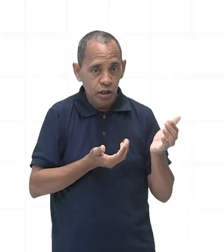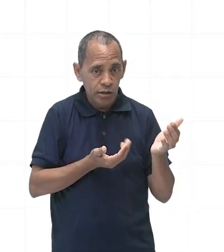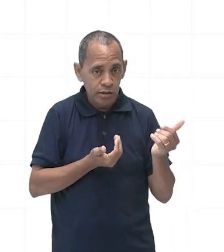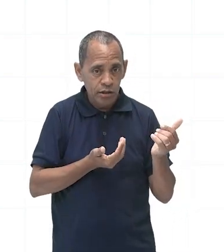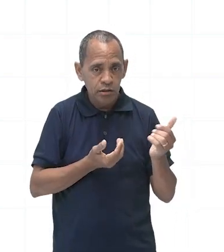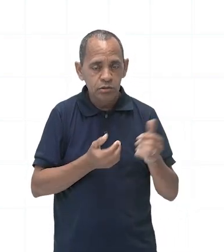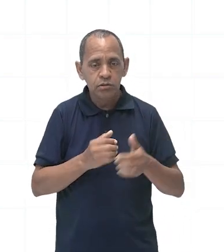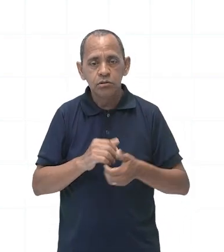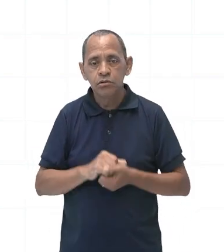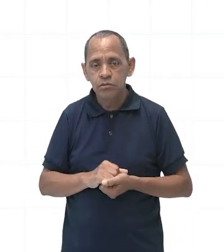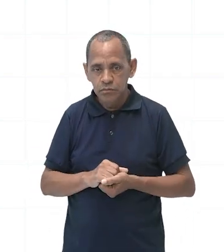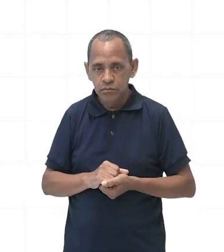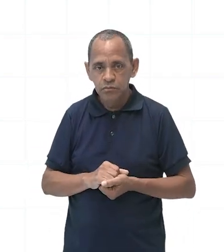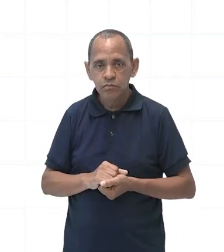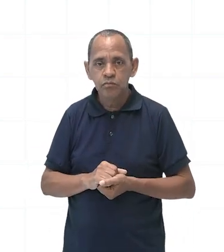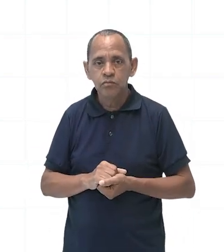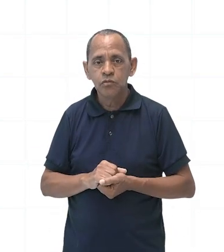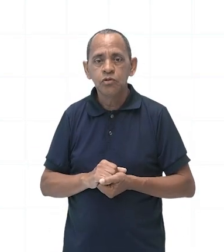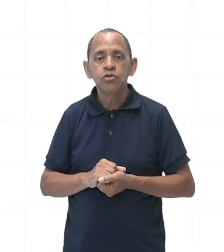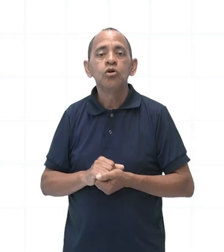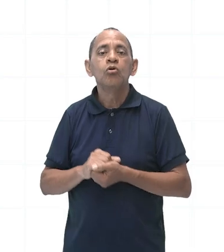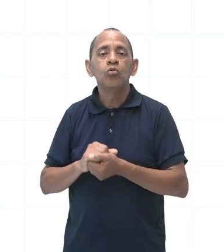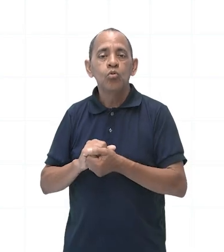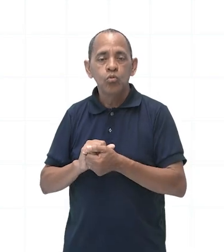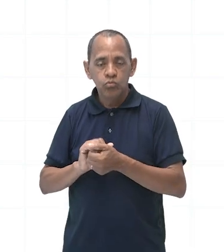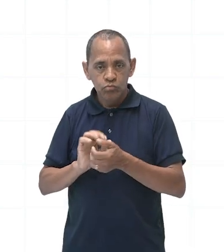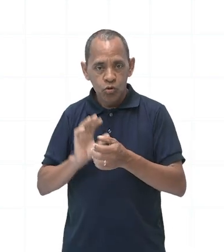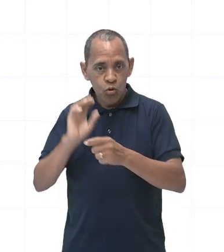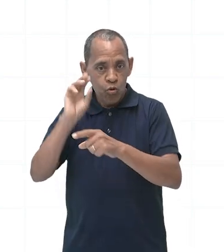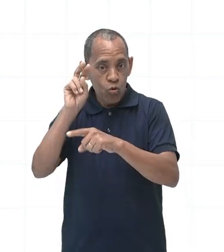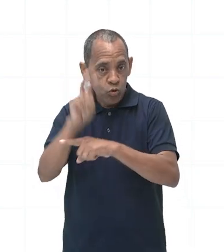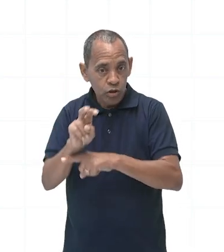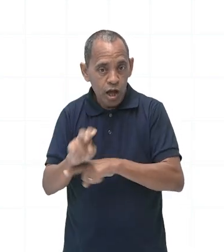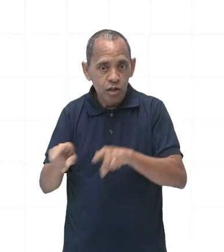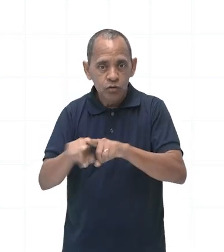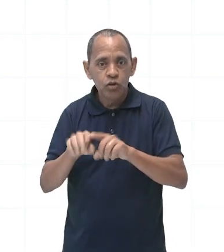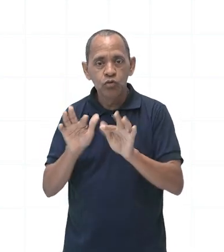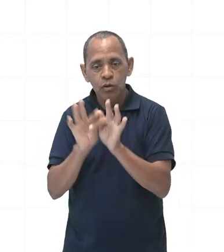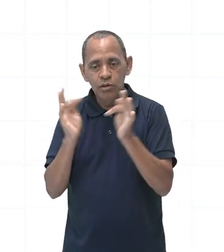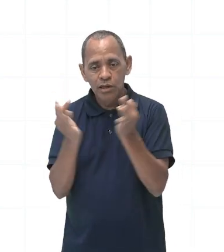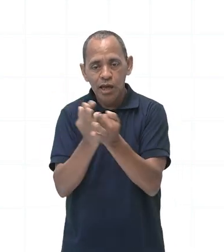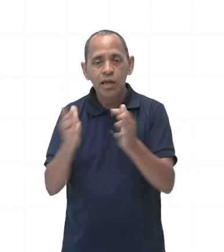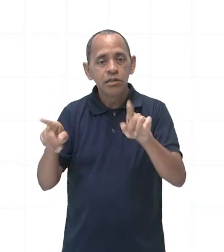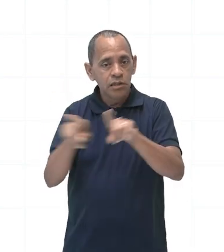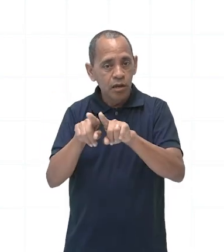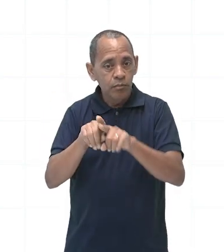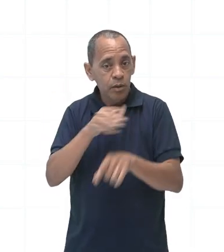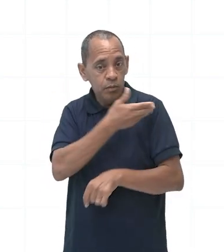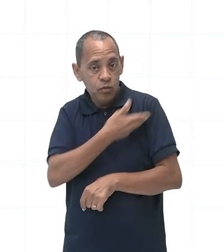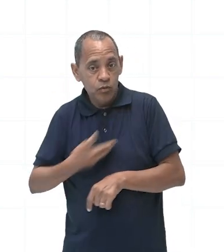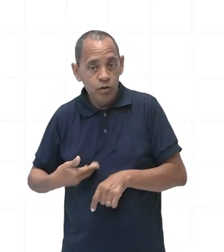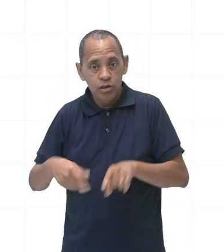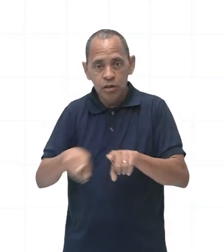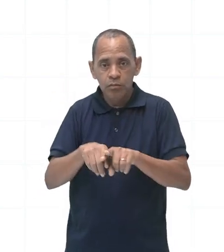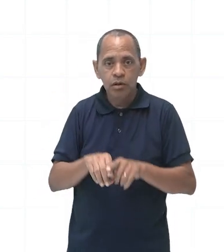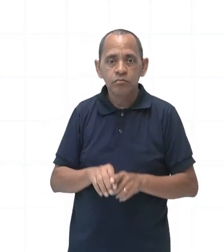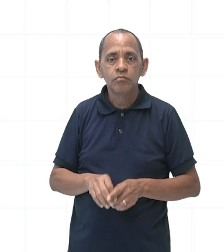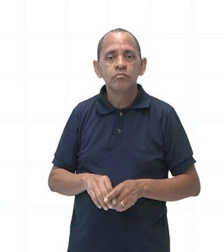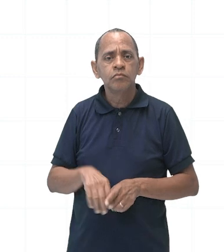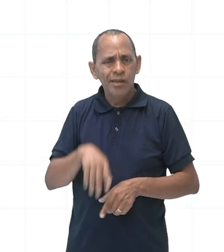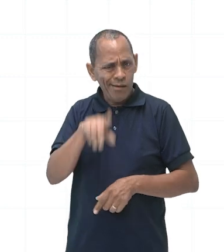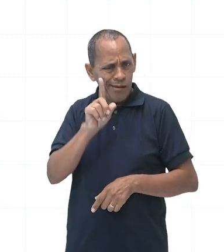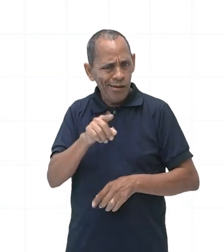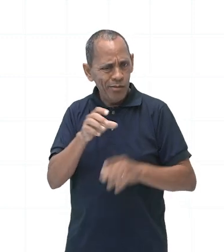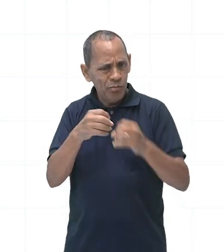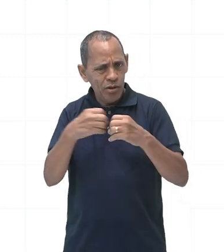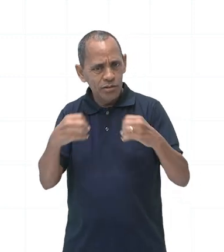das crianças e dos adolescentes são resguardados pelos seus familiares e pelo